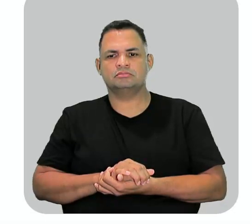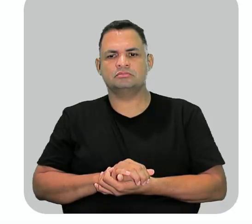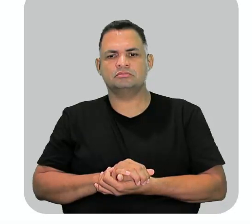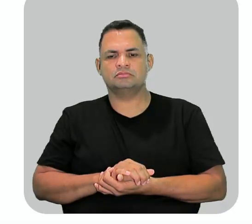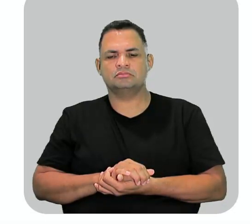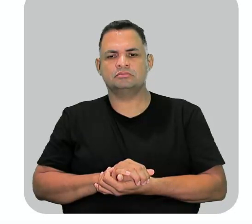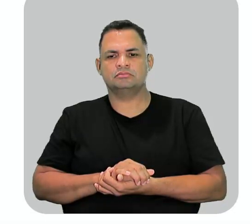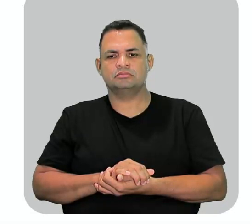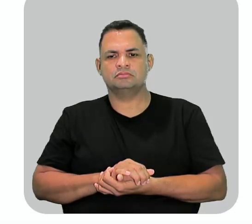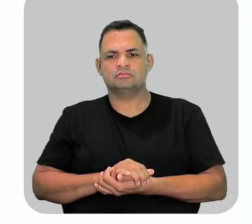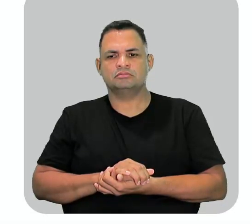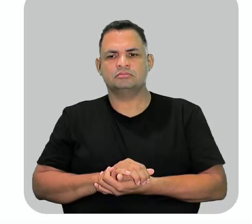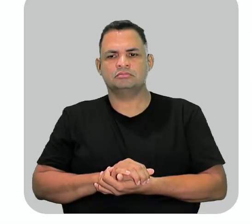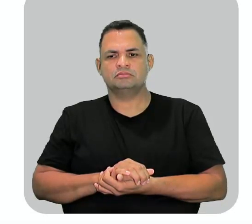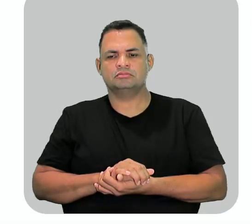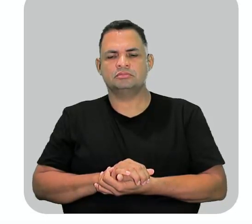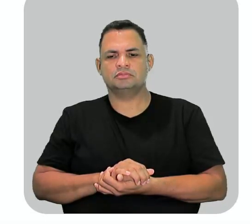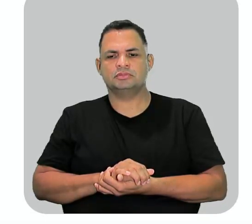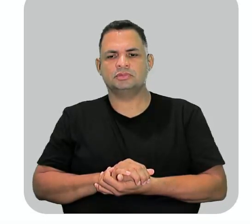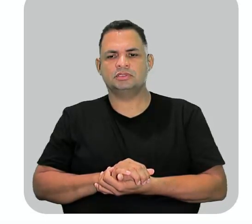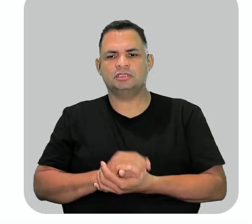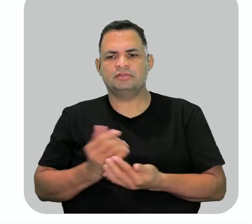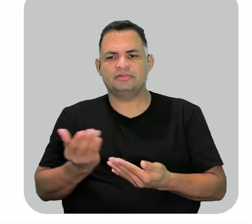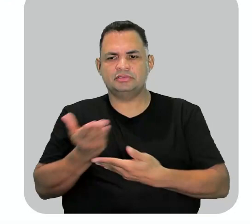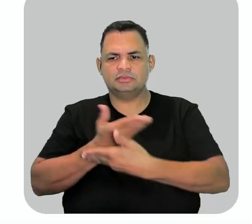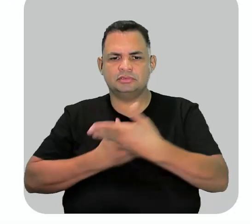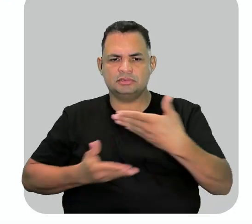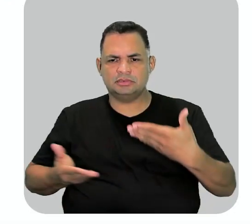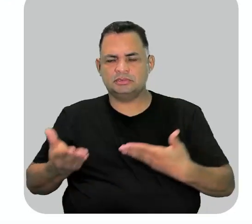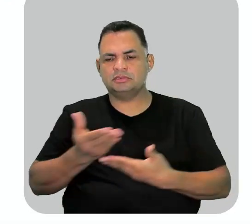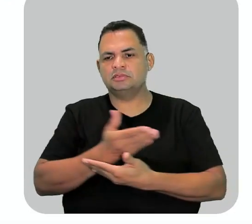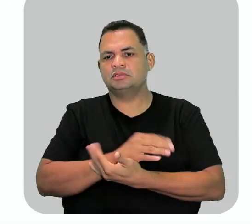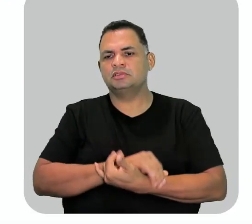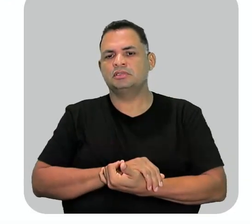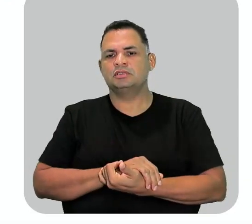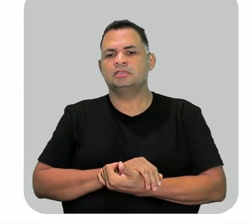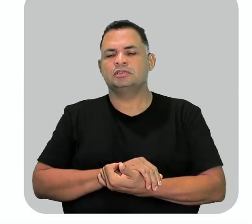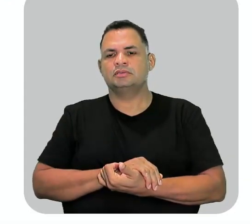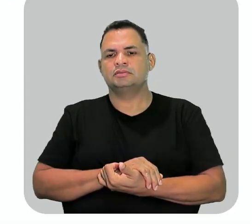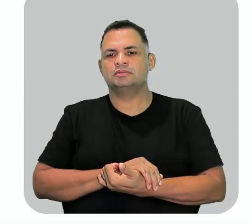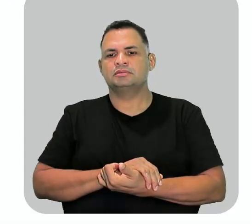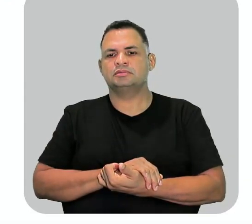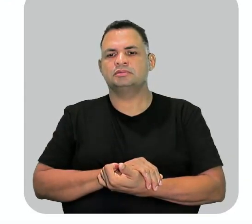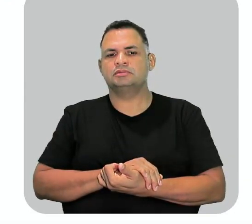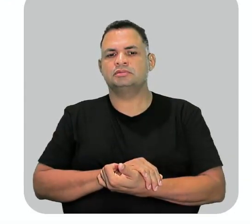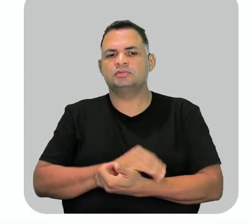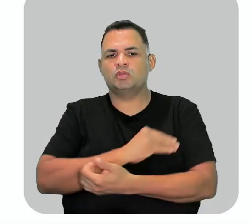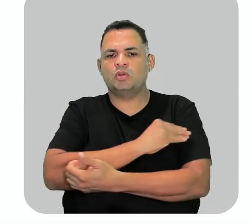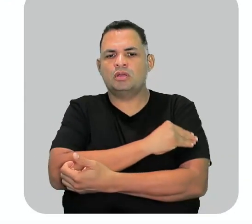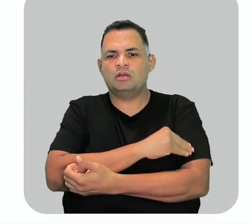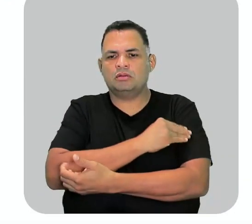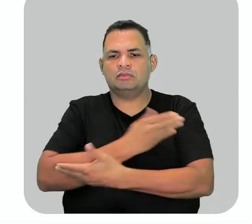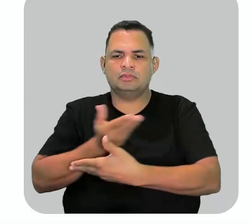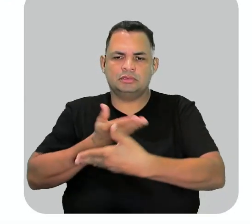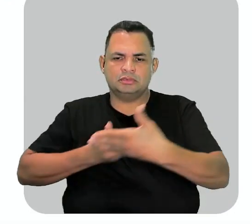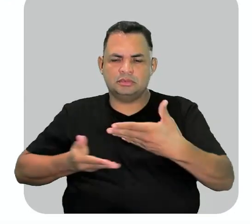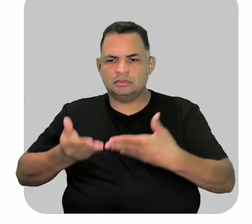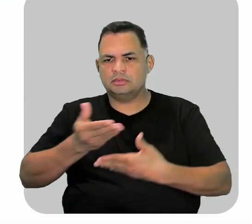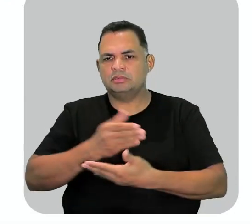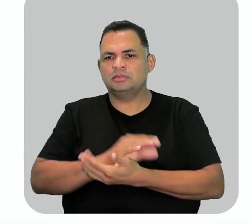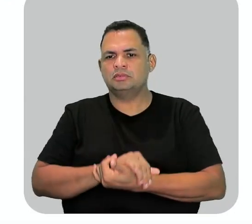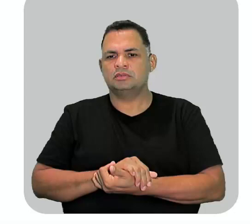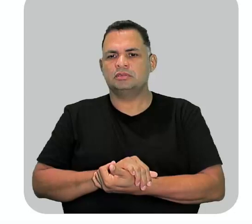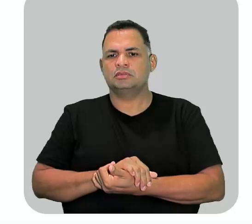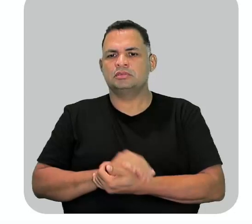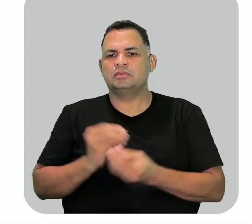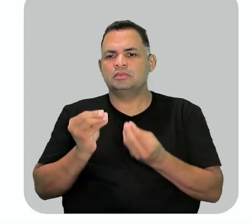e ele vai interagir, não é igual não, é um mais, e ele vai interagir com